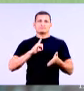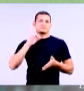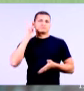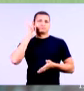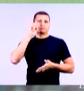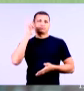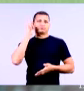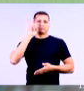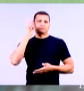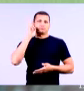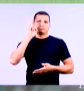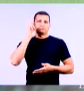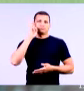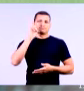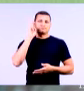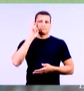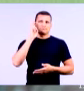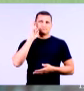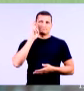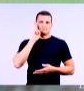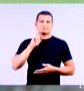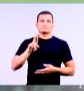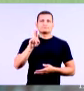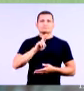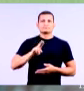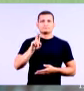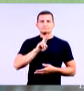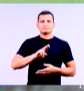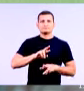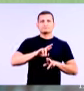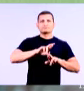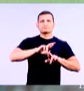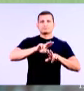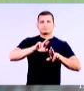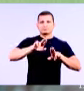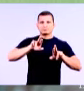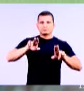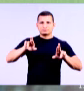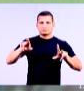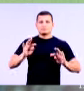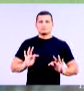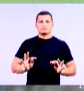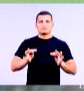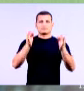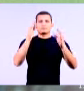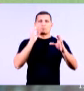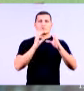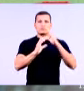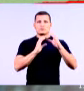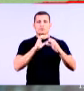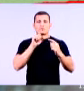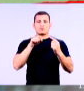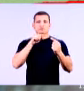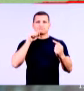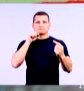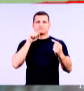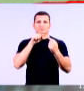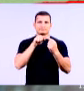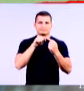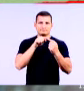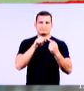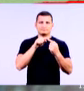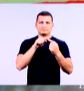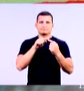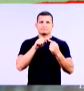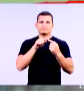percorrida com a utilização de inúmeras tecnologias de comunicação com o objetivo de satisfazer